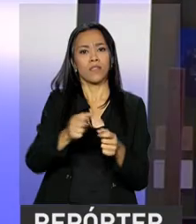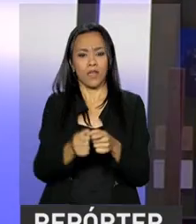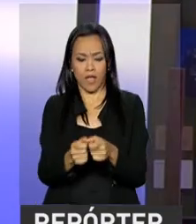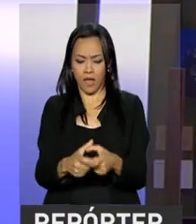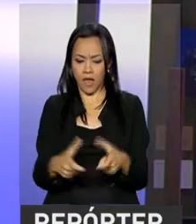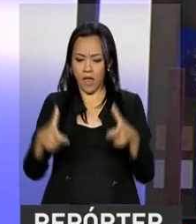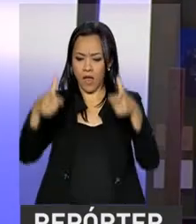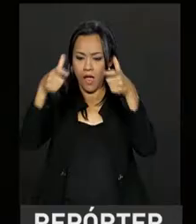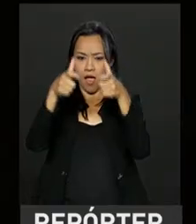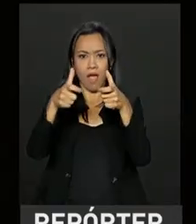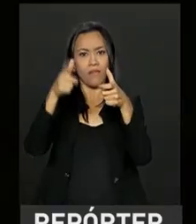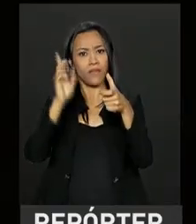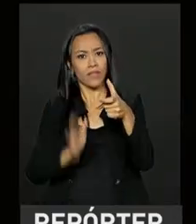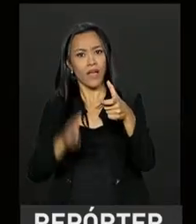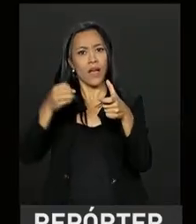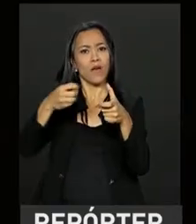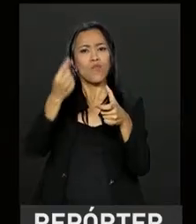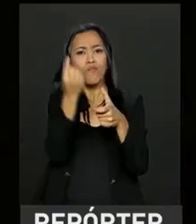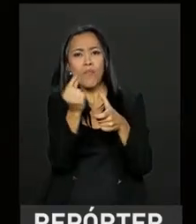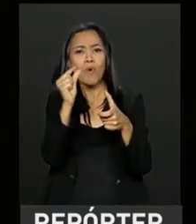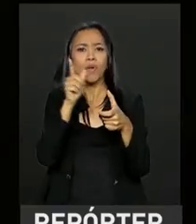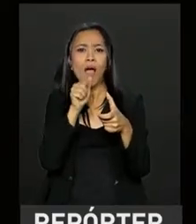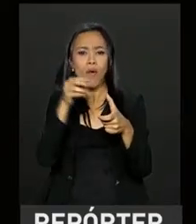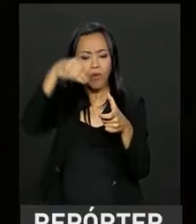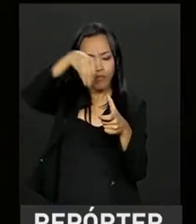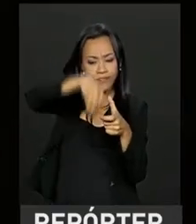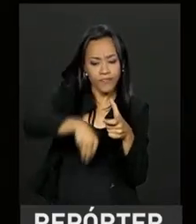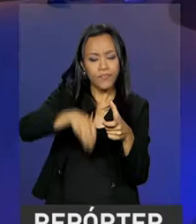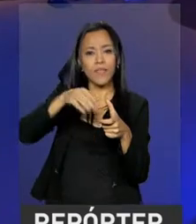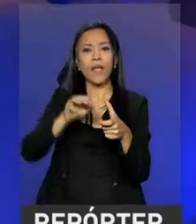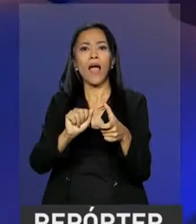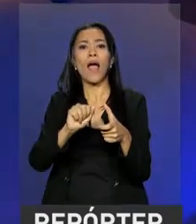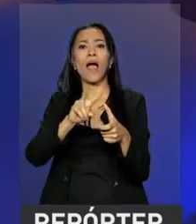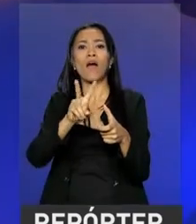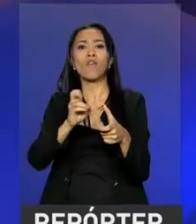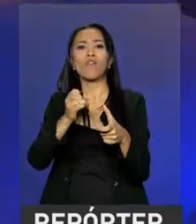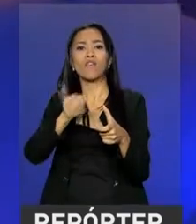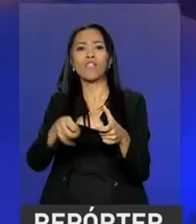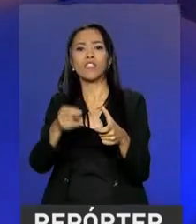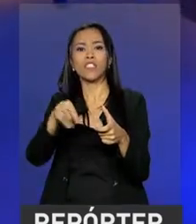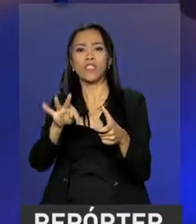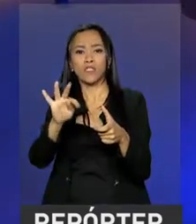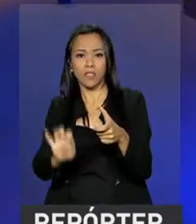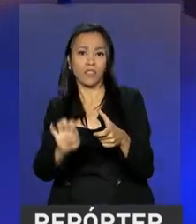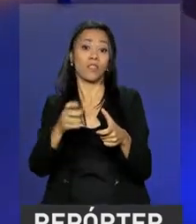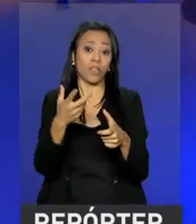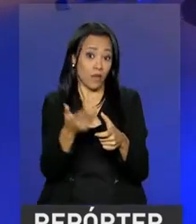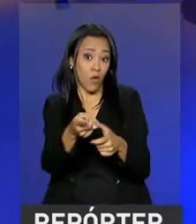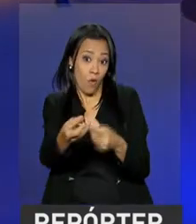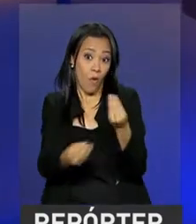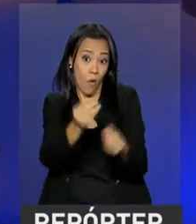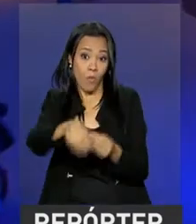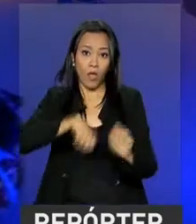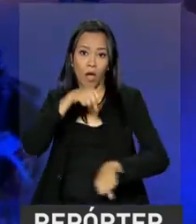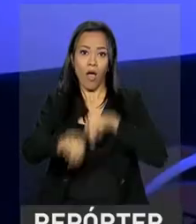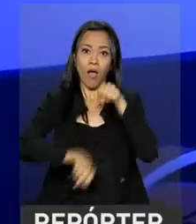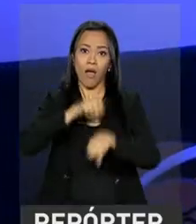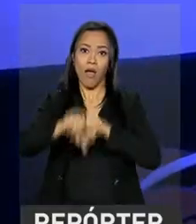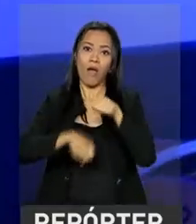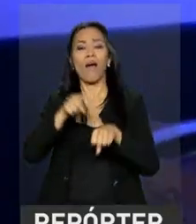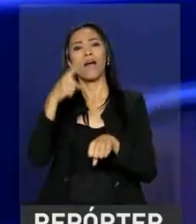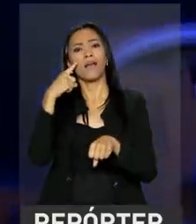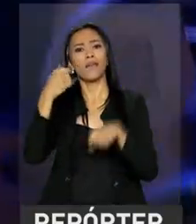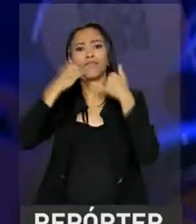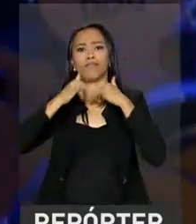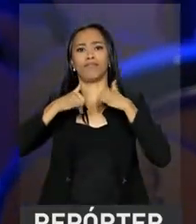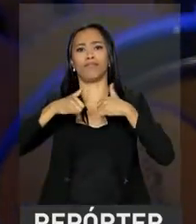iluminar um cômodo inteiro com apenas um pouco de água e alvejante. E que tal gerar energia enquanto queima calorias?